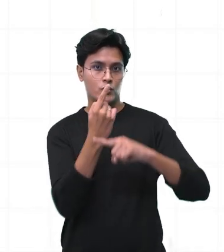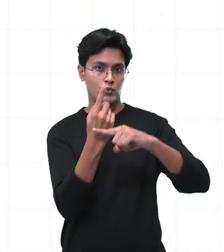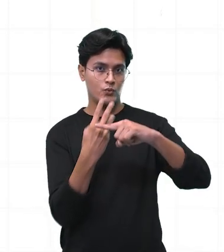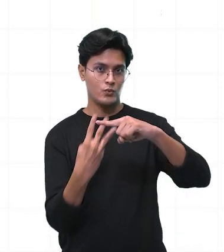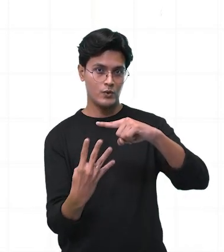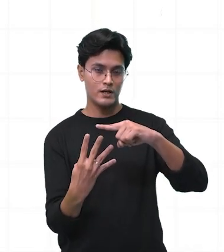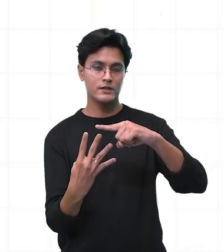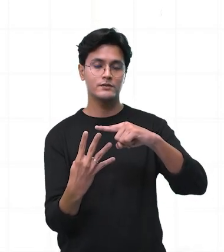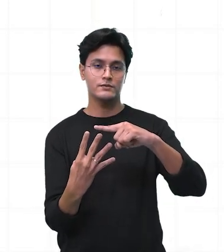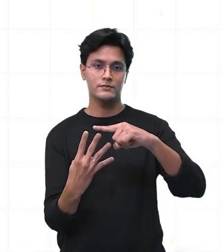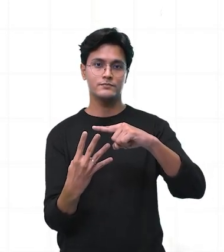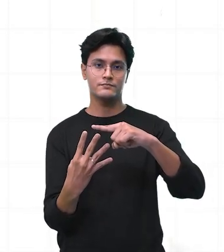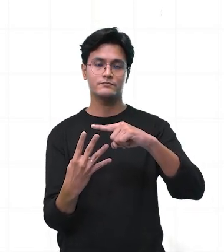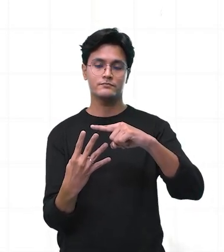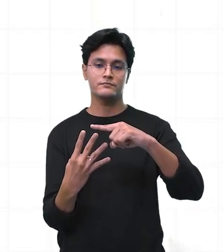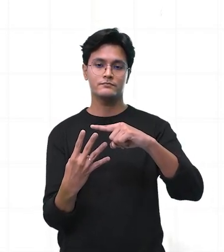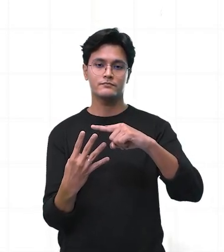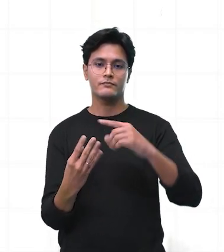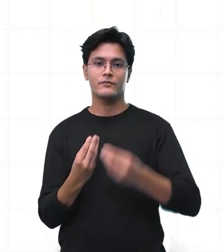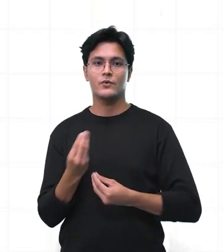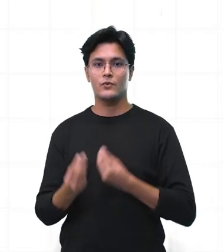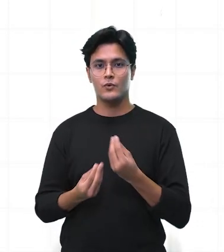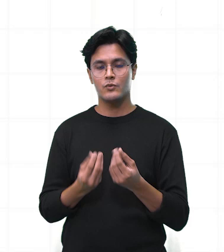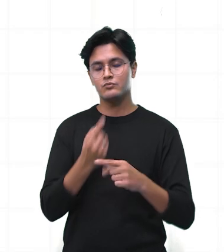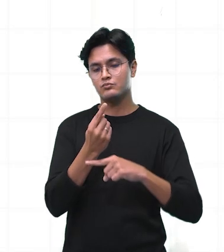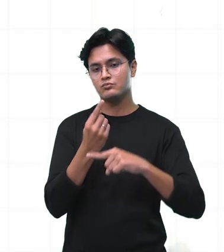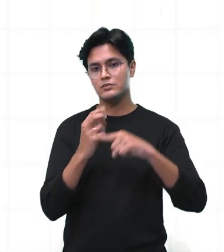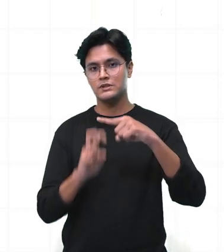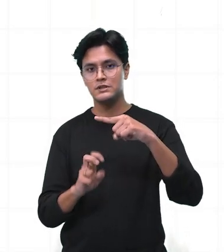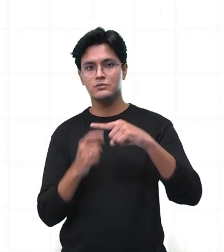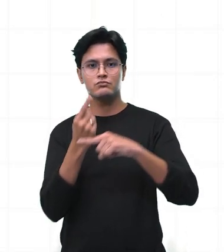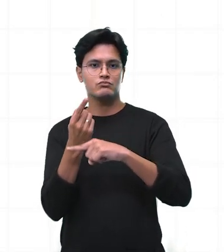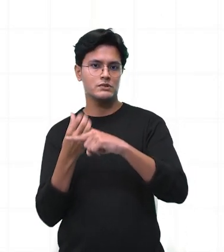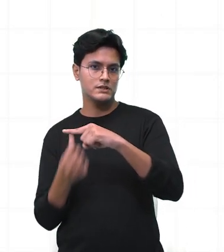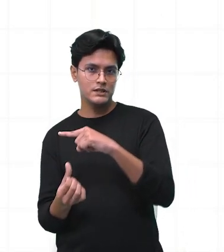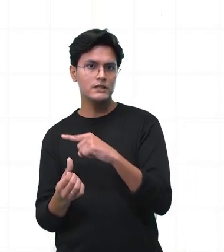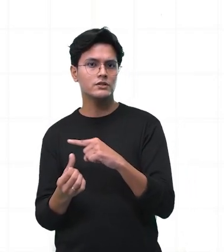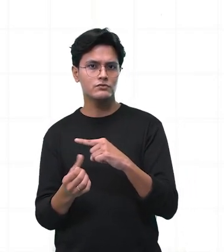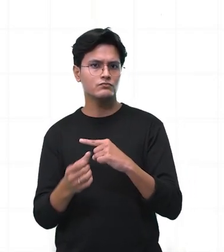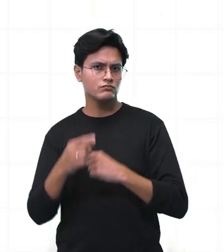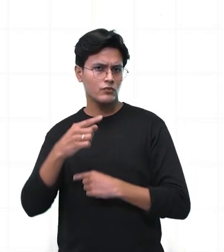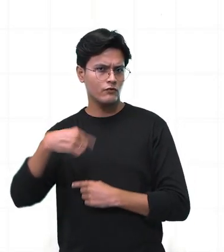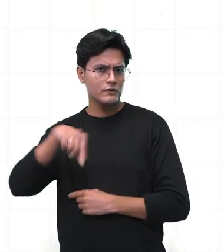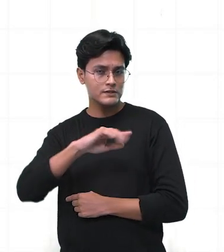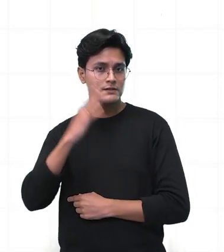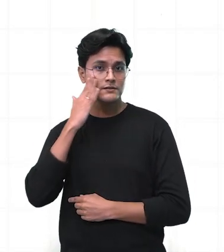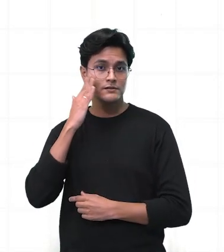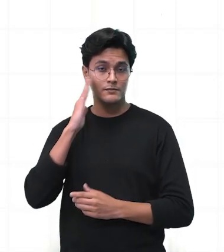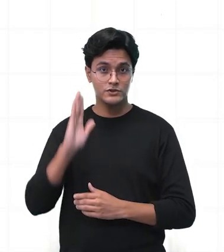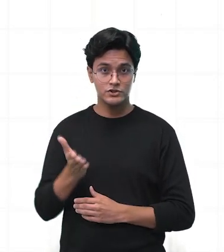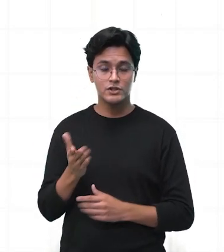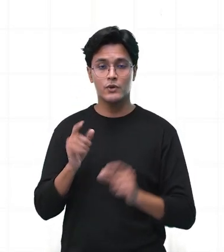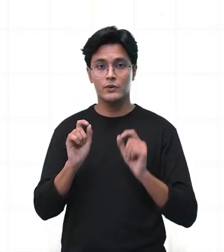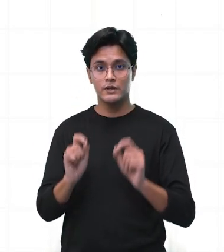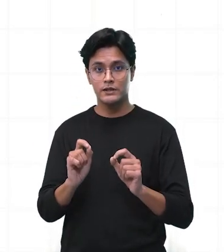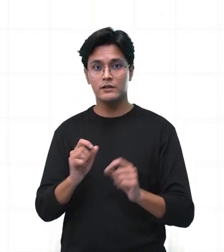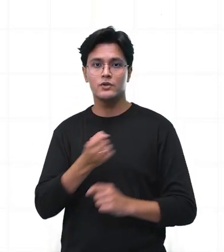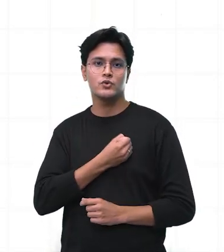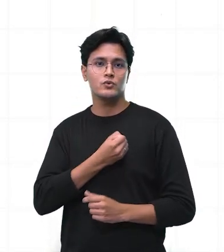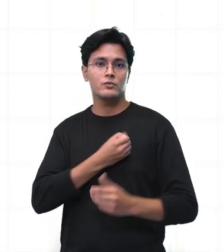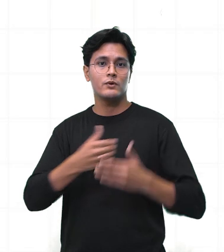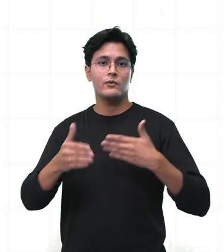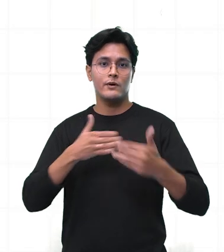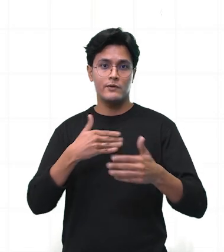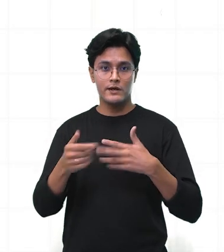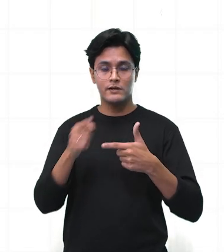tiver a quarta parte, a quinta parte, a sexta parte, vocês sabem que vai ser um número dividido por